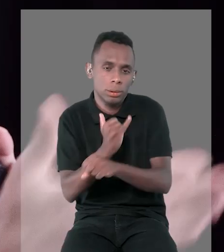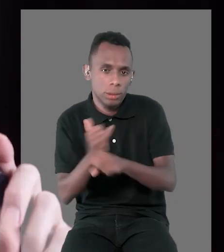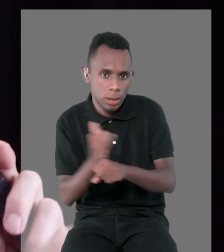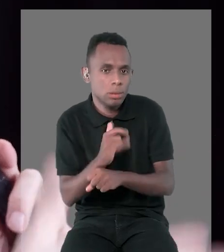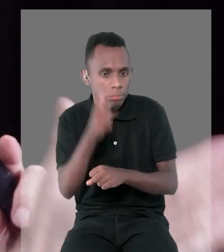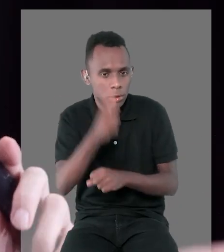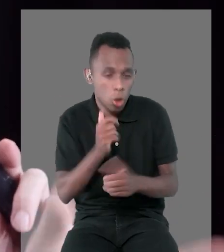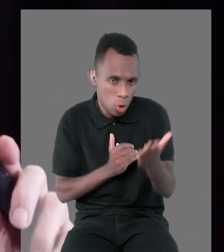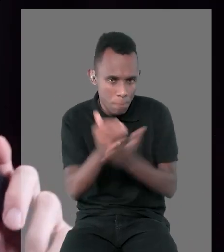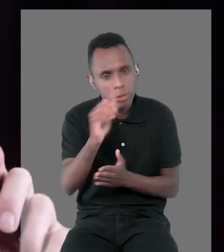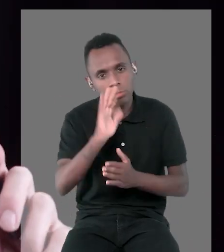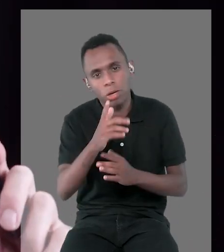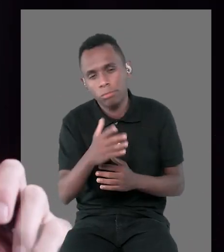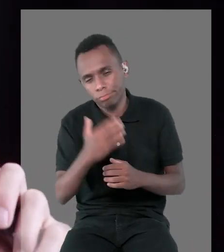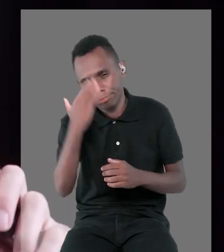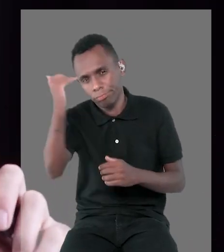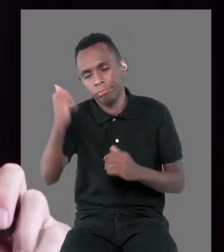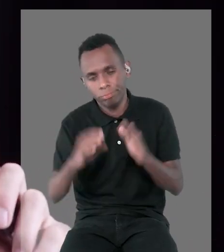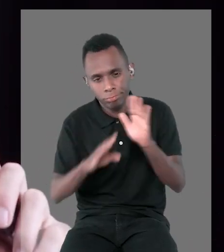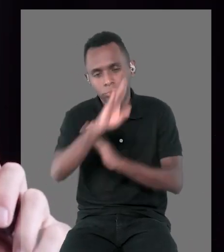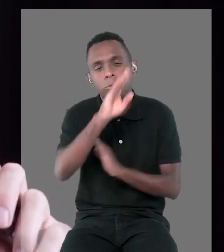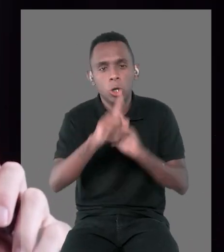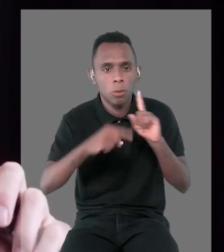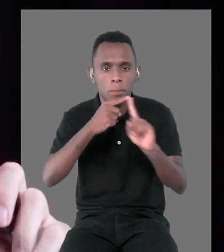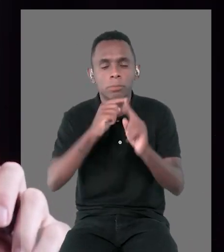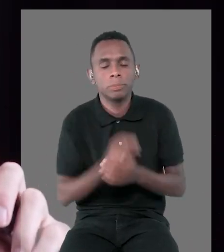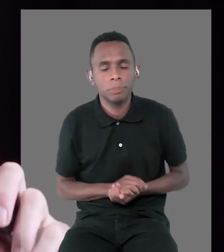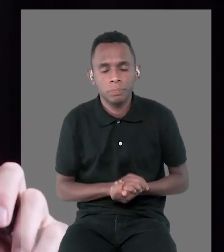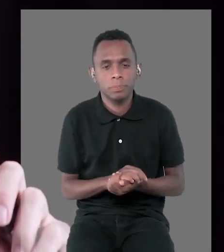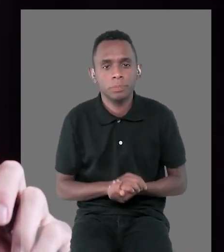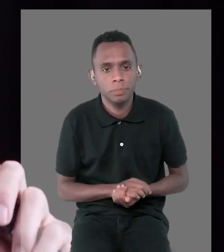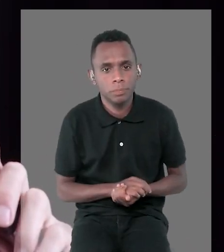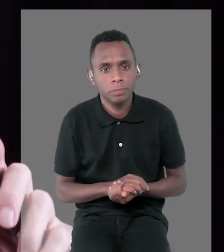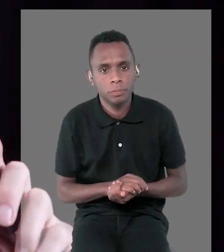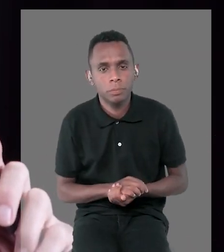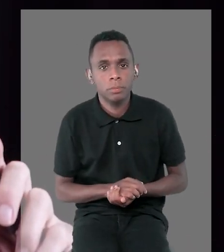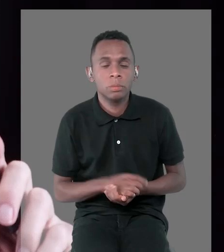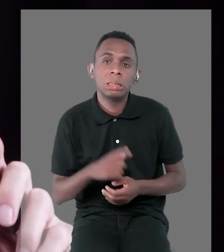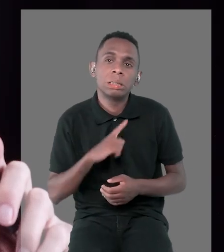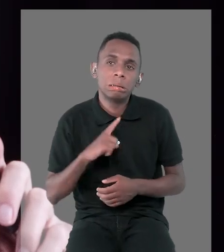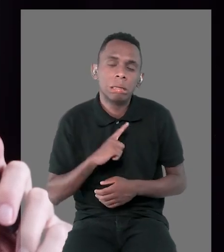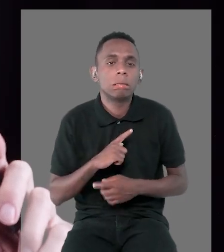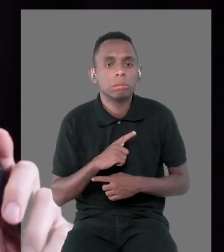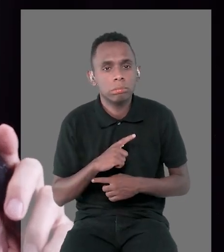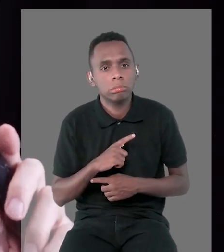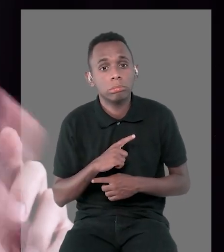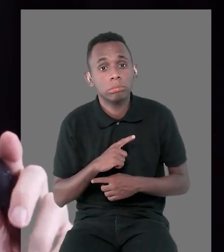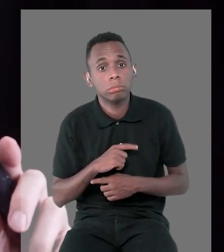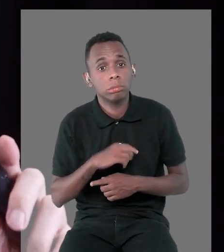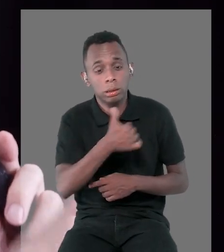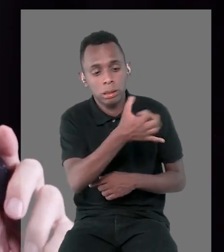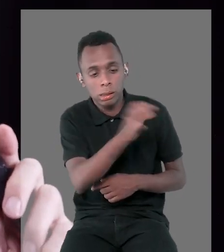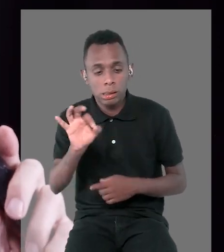mais interessante começar, porque nós já tivemos muito sucesso. Então, nós temos 900, na verdade são